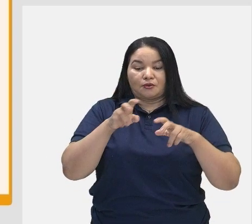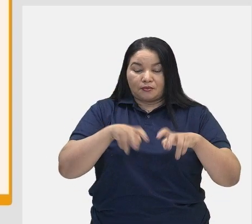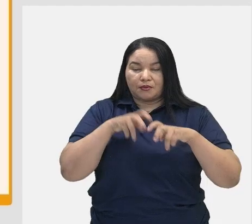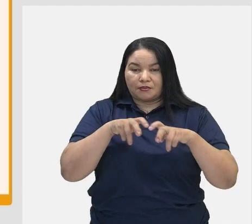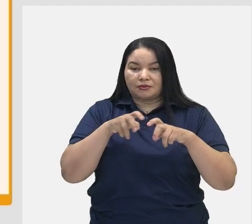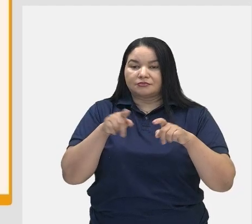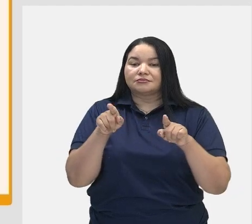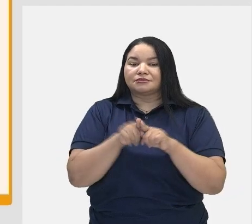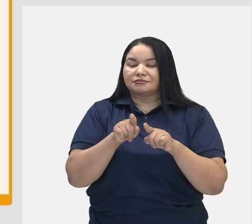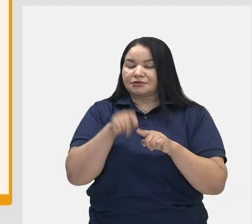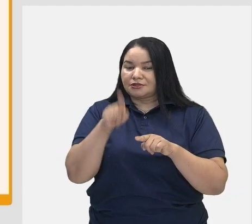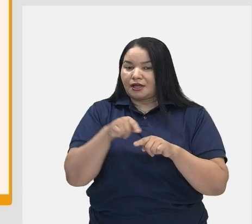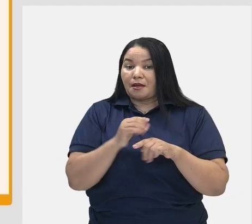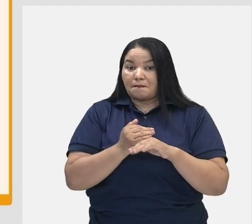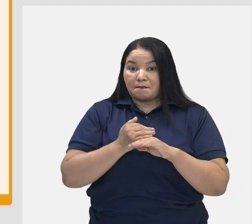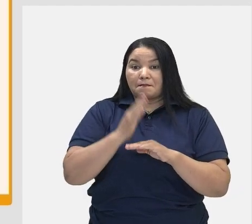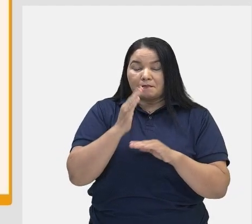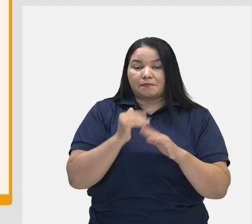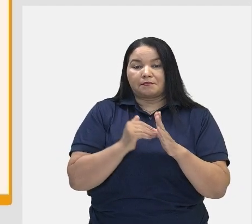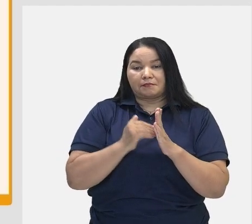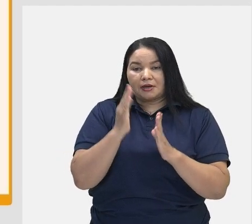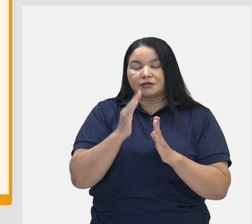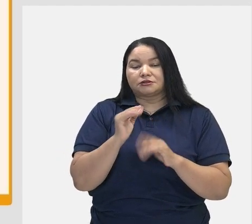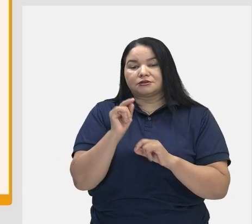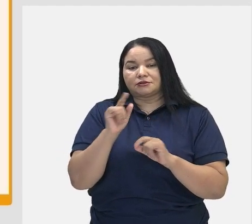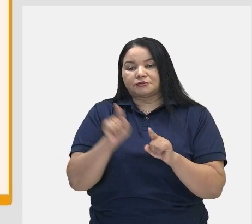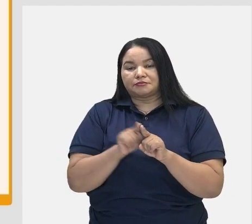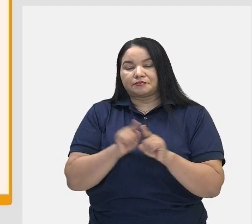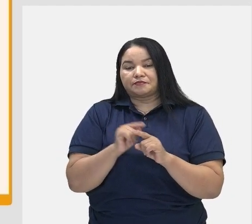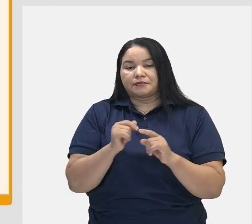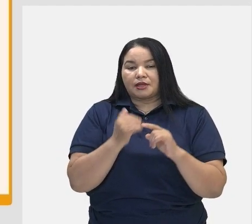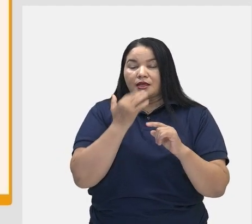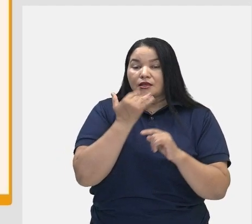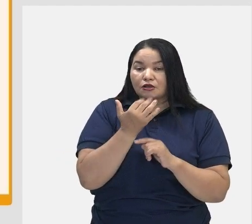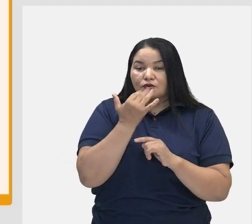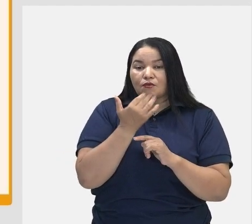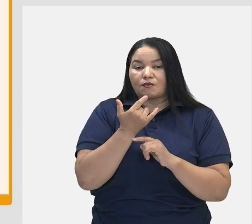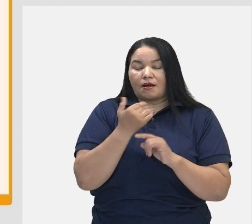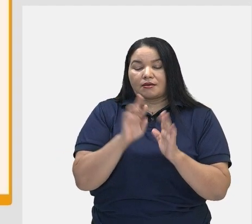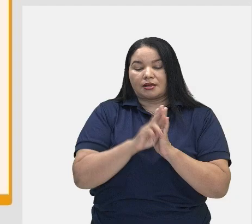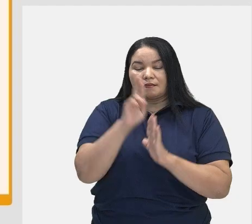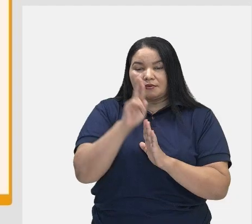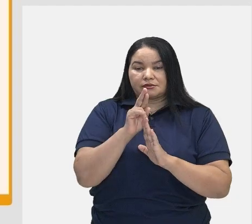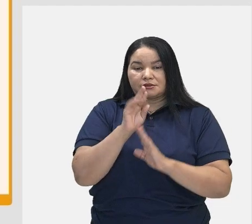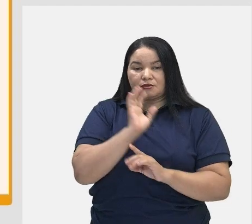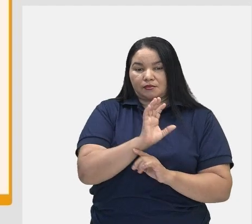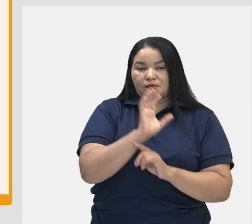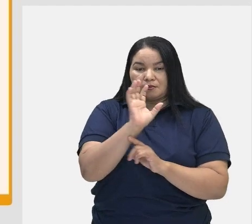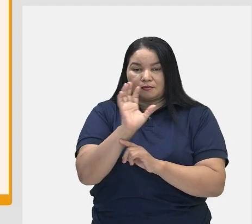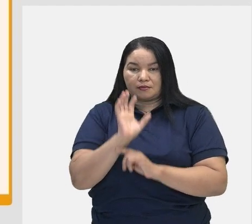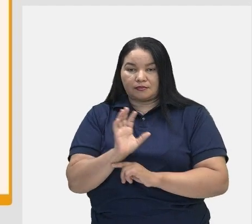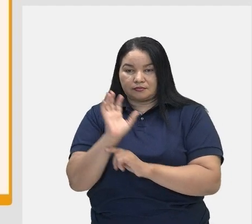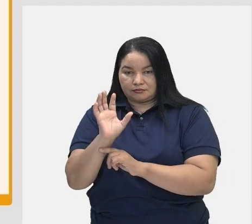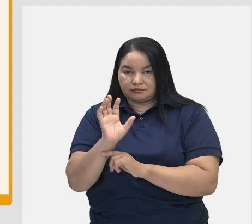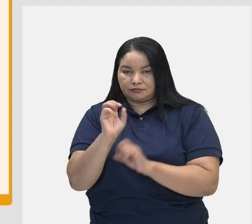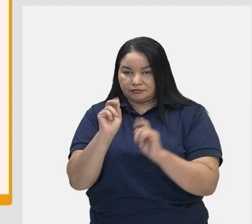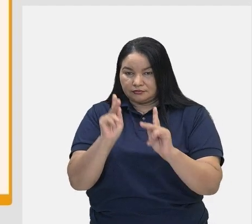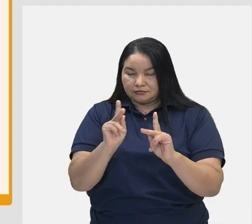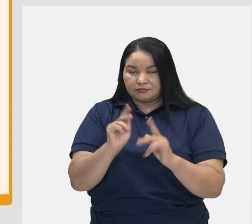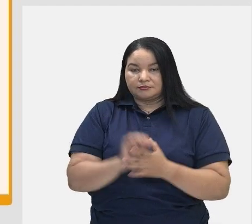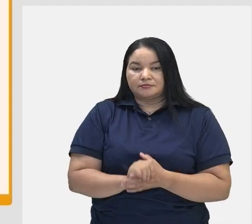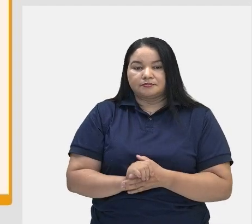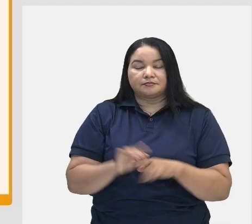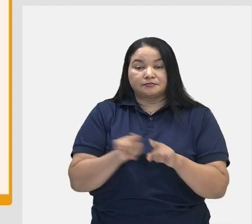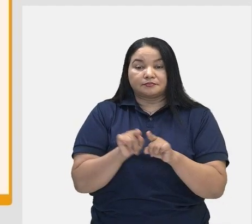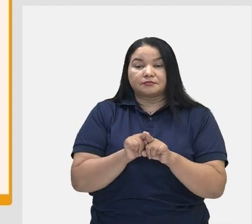ali é forte. Então, cada cor representa uma região, tá certo? E ao longo